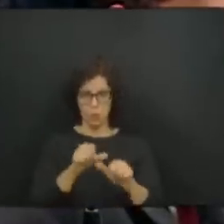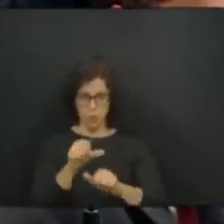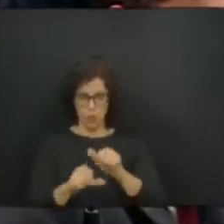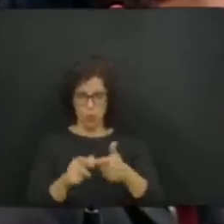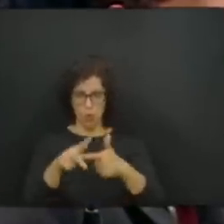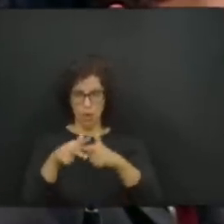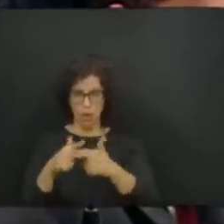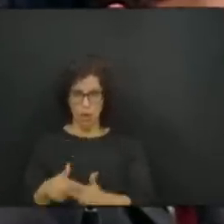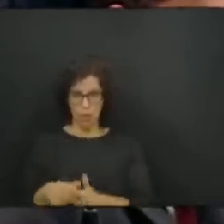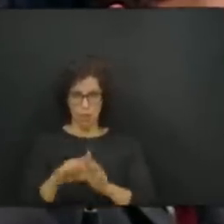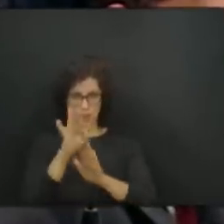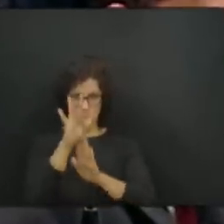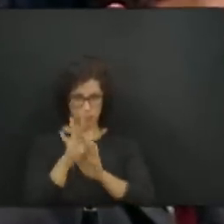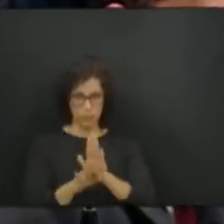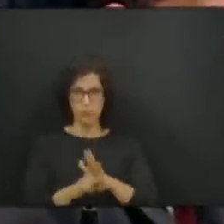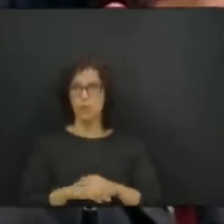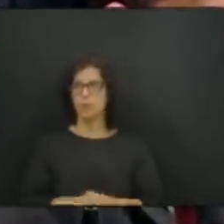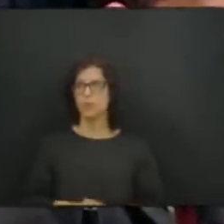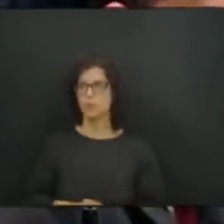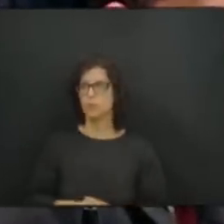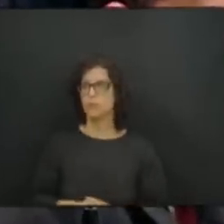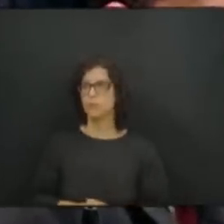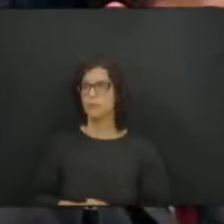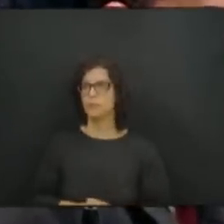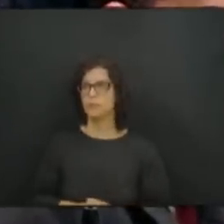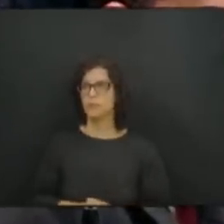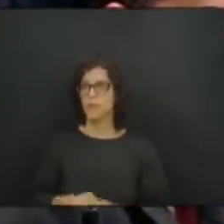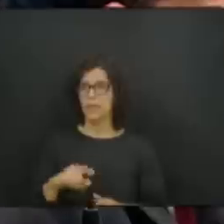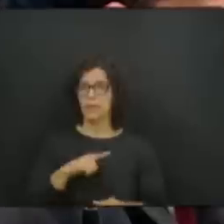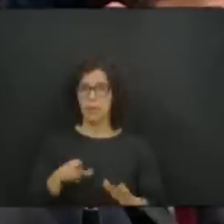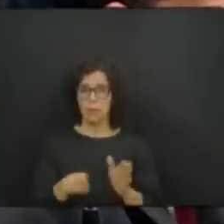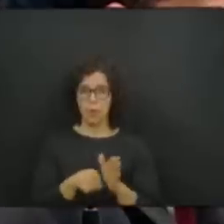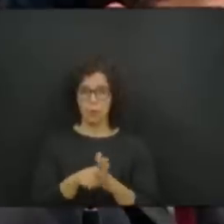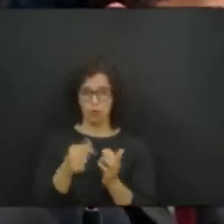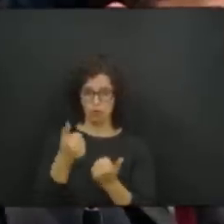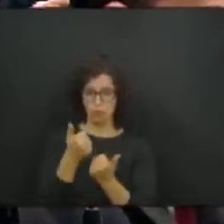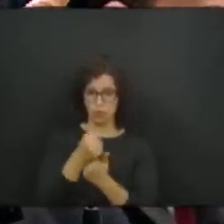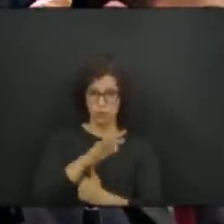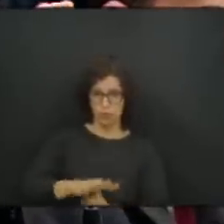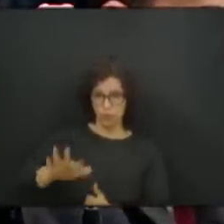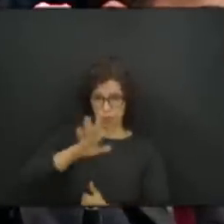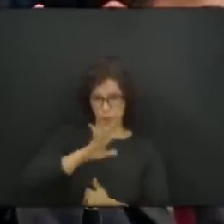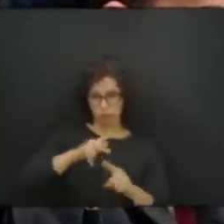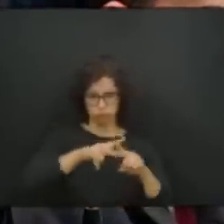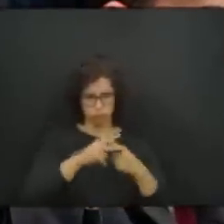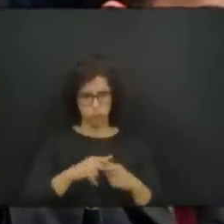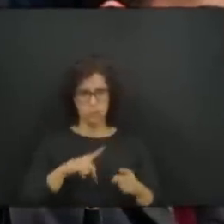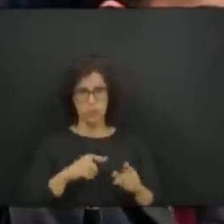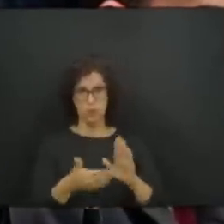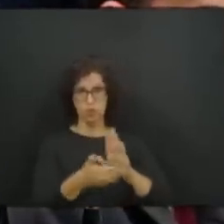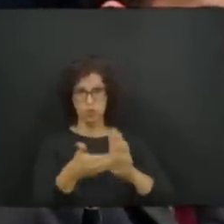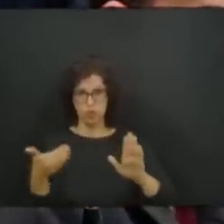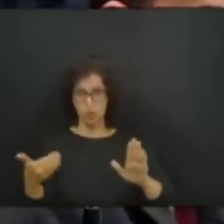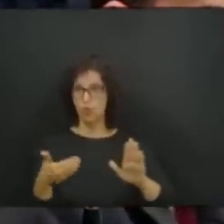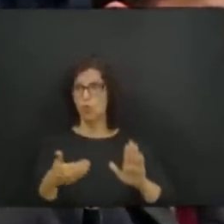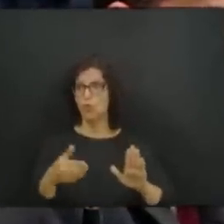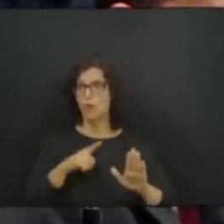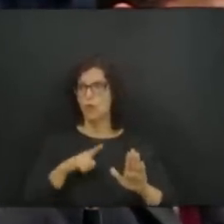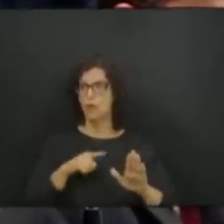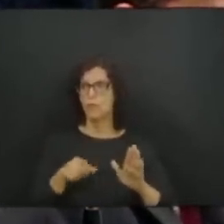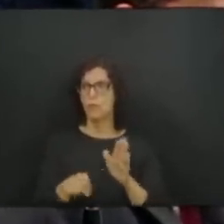alteração é nesse texto a por meio de um substitutivo geral e foi tirado